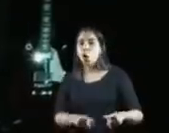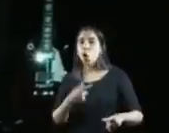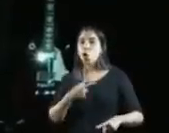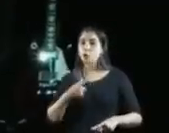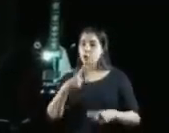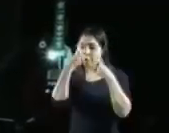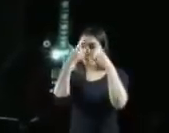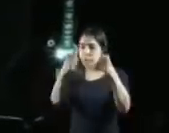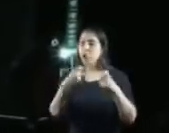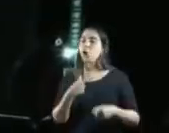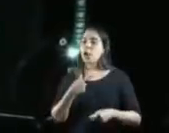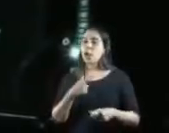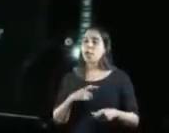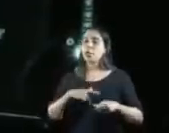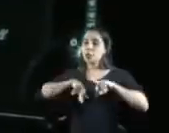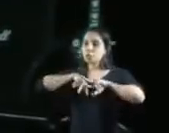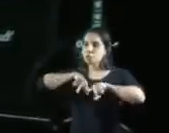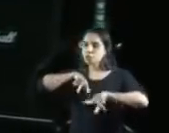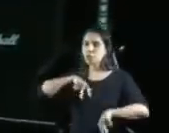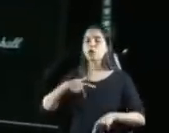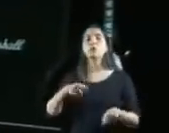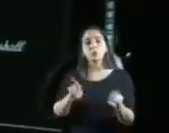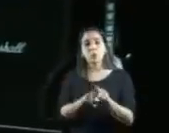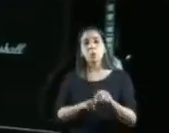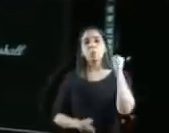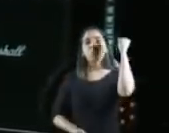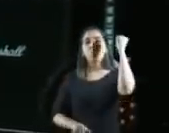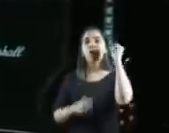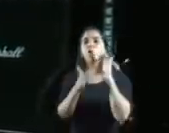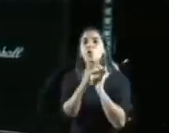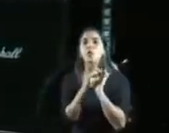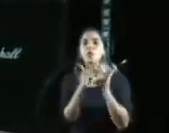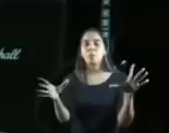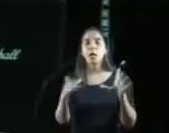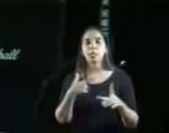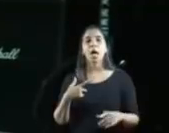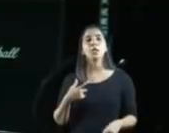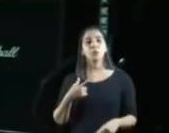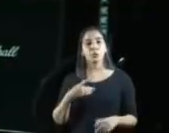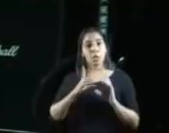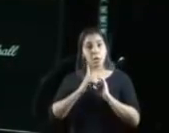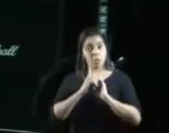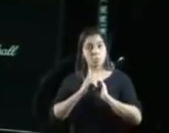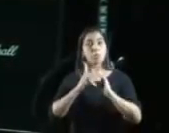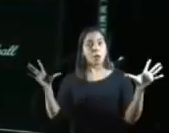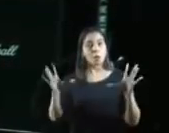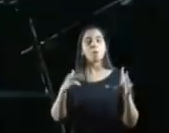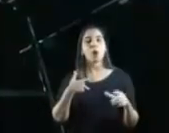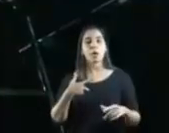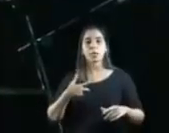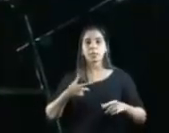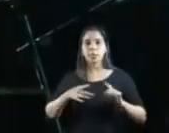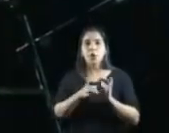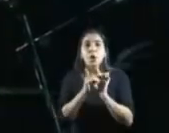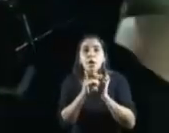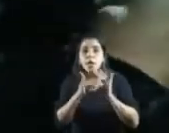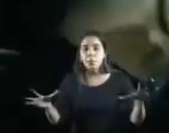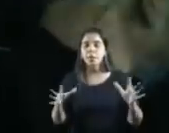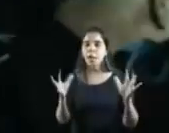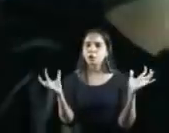antissexista e um punho de liberdade, de democracia e emancipação da classe operária.